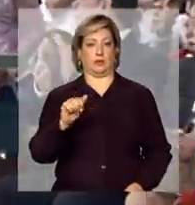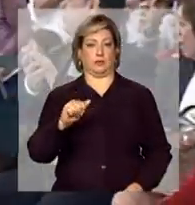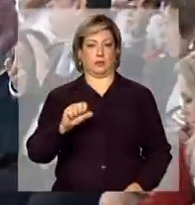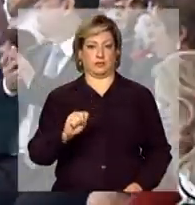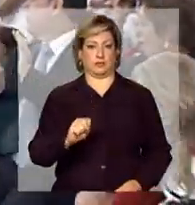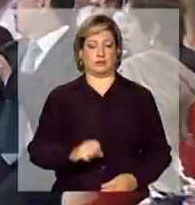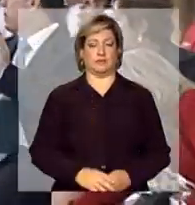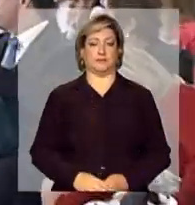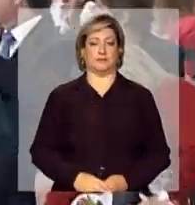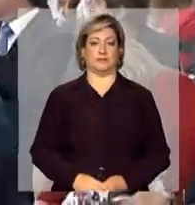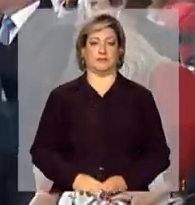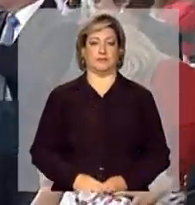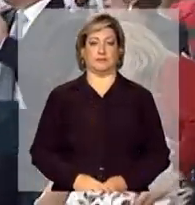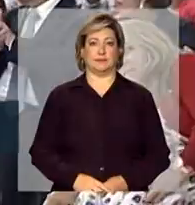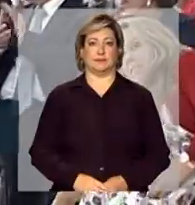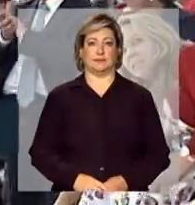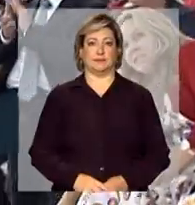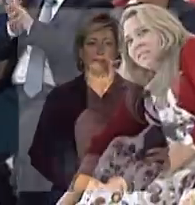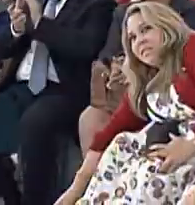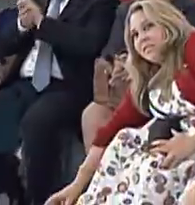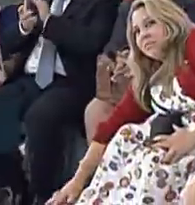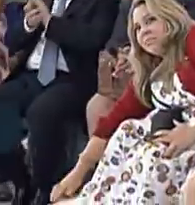E aí